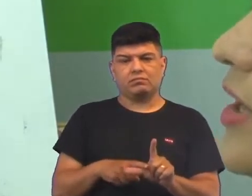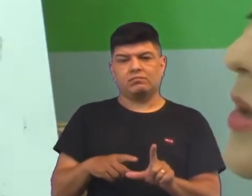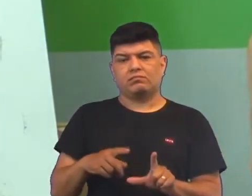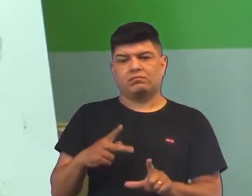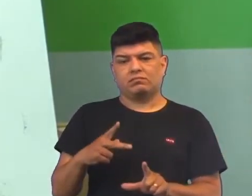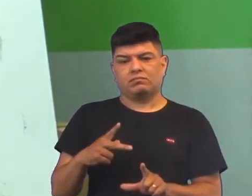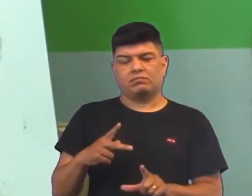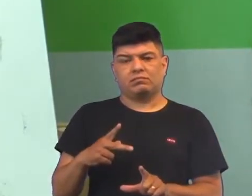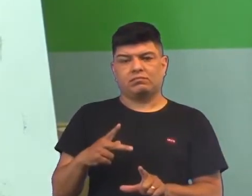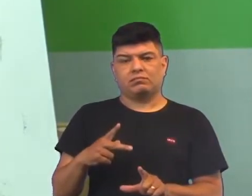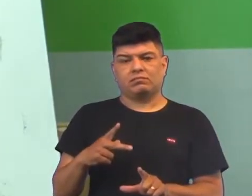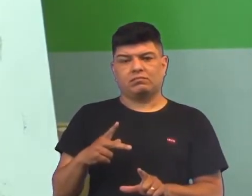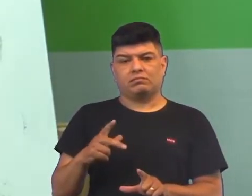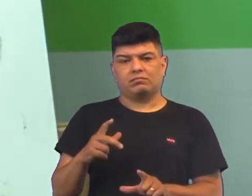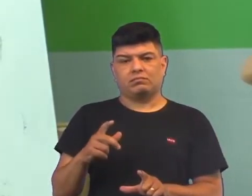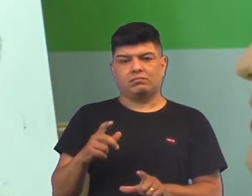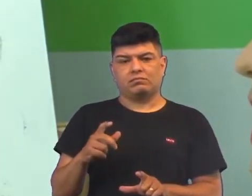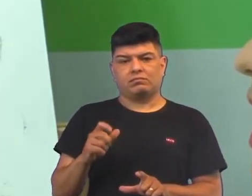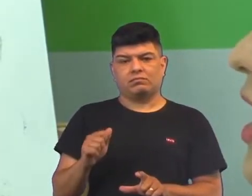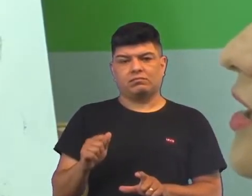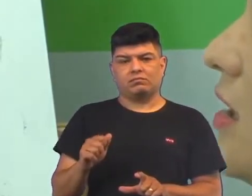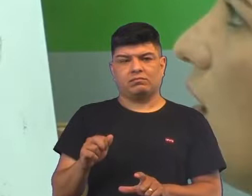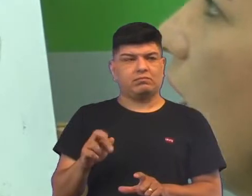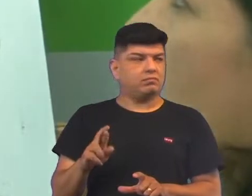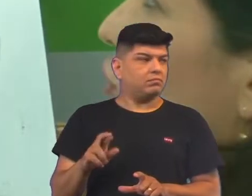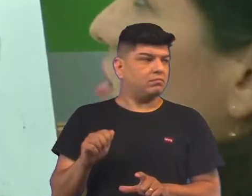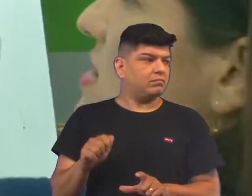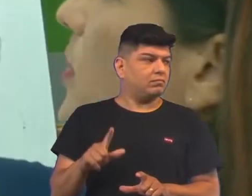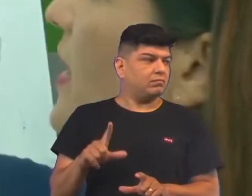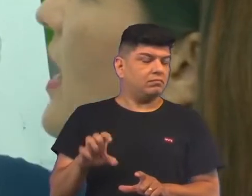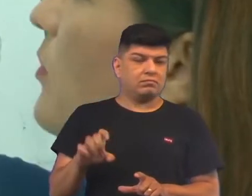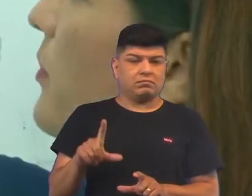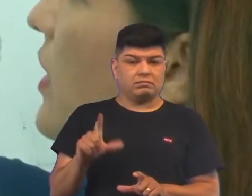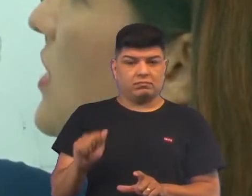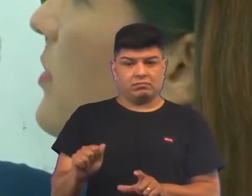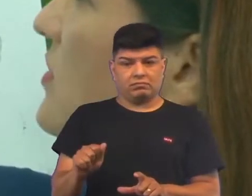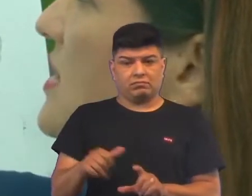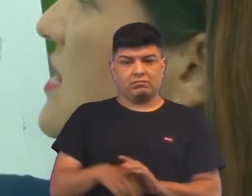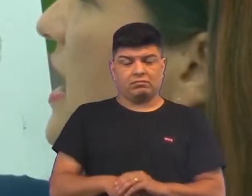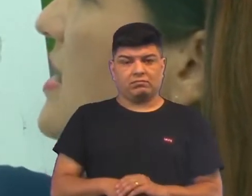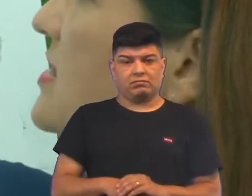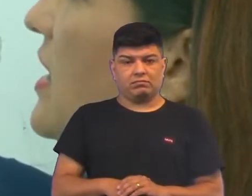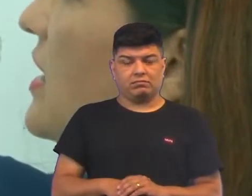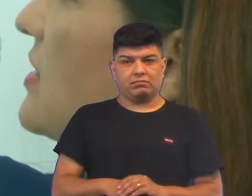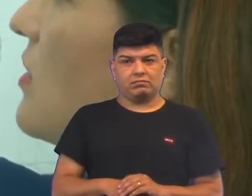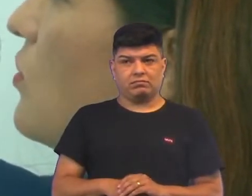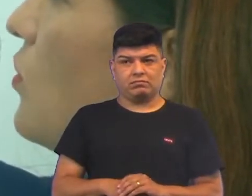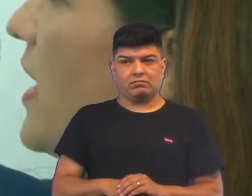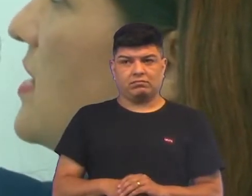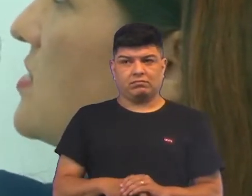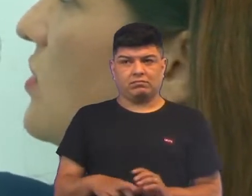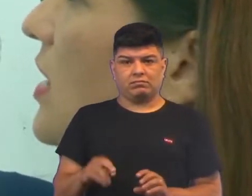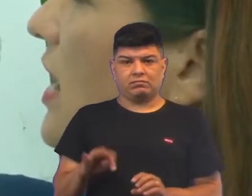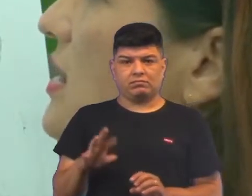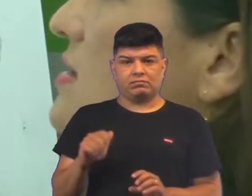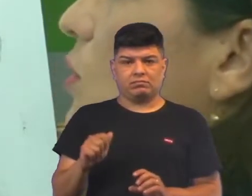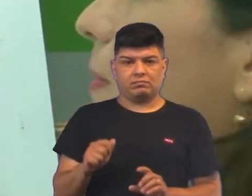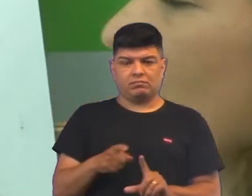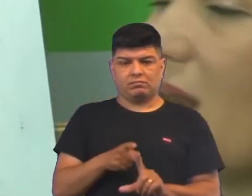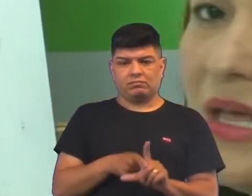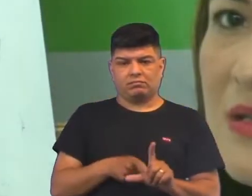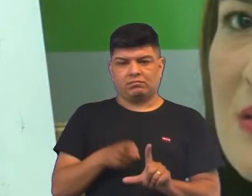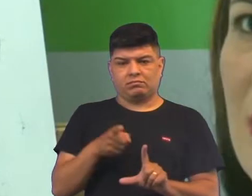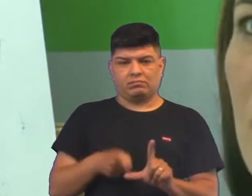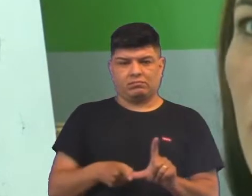são perpendicular, tá? Agora, se eu perguntar para vocês, essa reta com essa, ó, elas